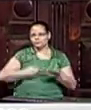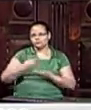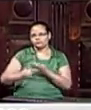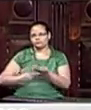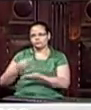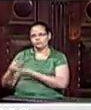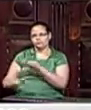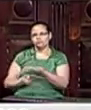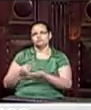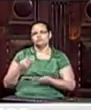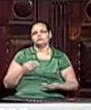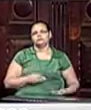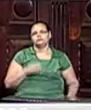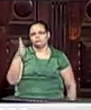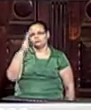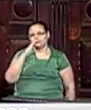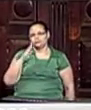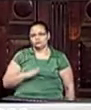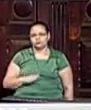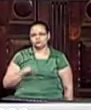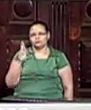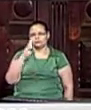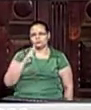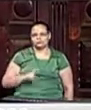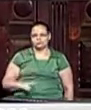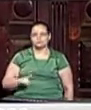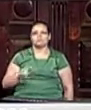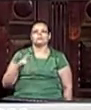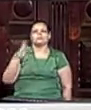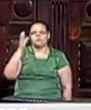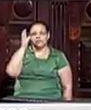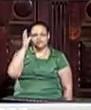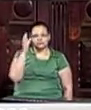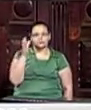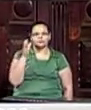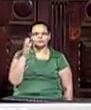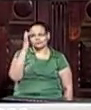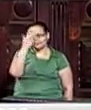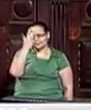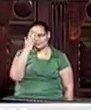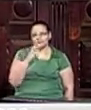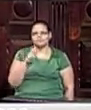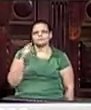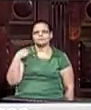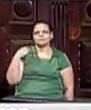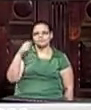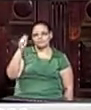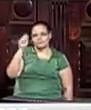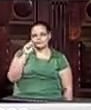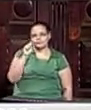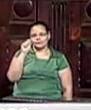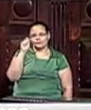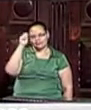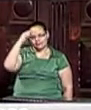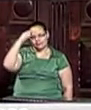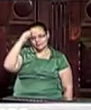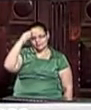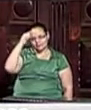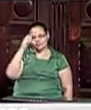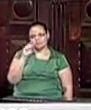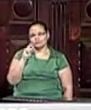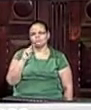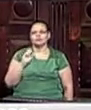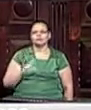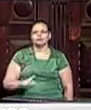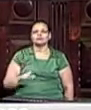BRICS, Brasil, Rússia, Índia, China e África do Sul. Isto causou,